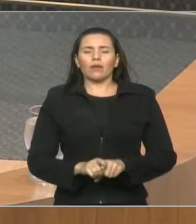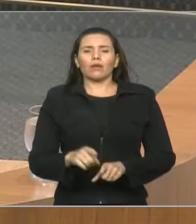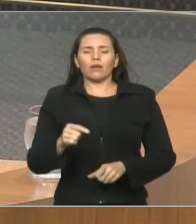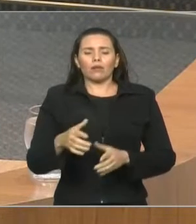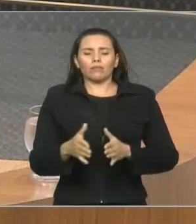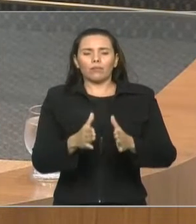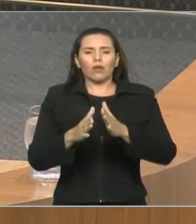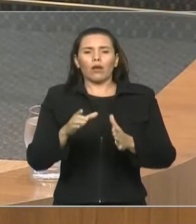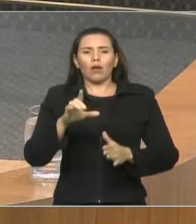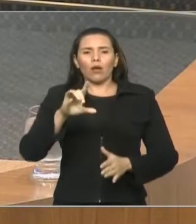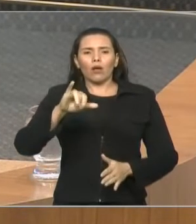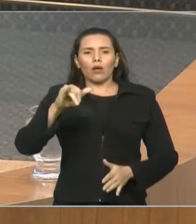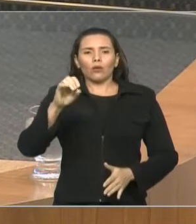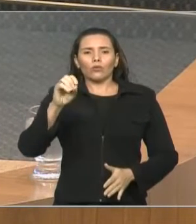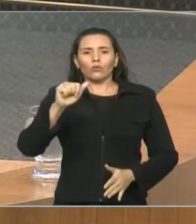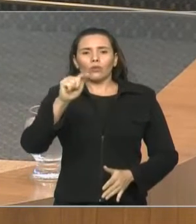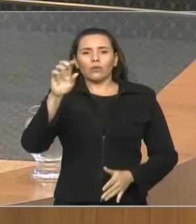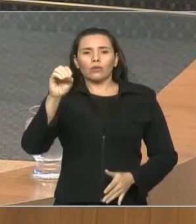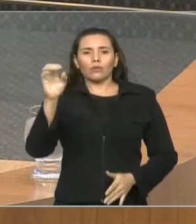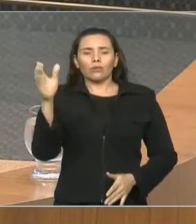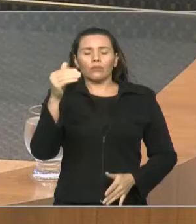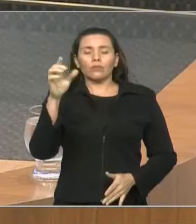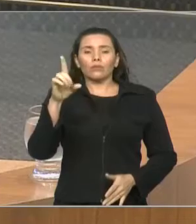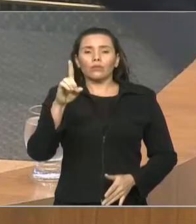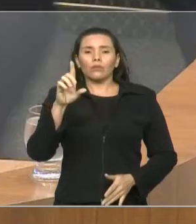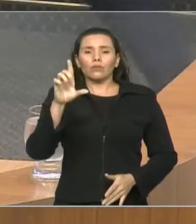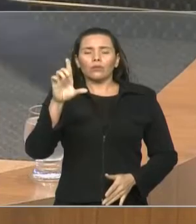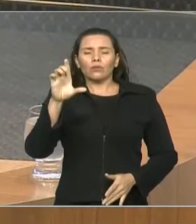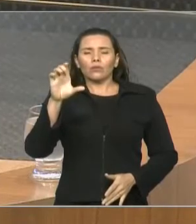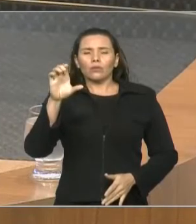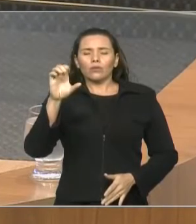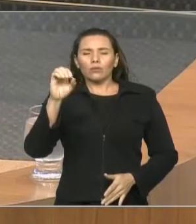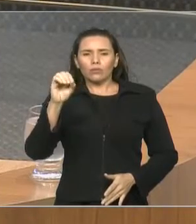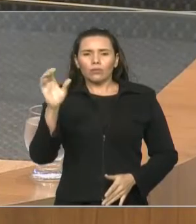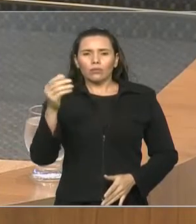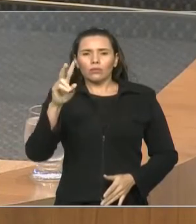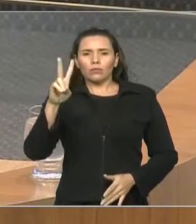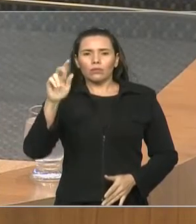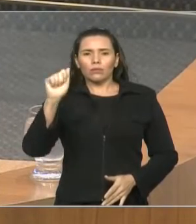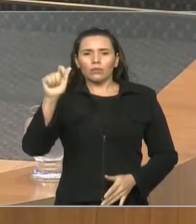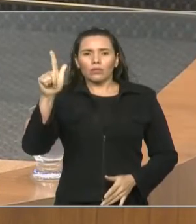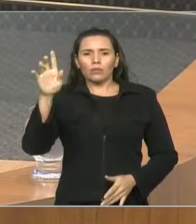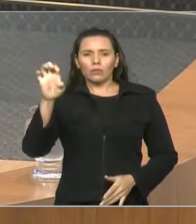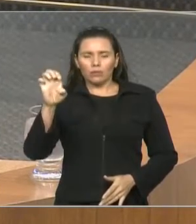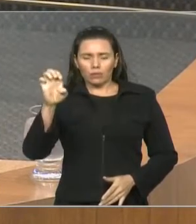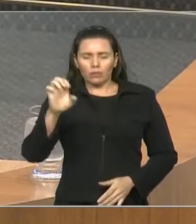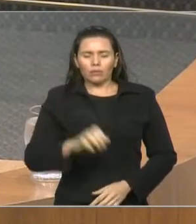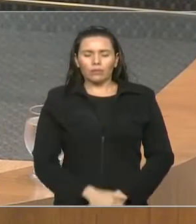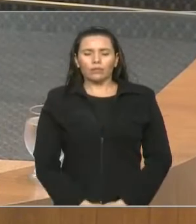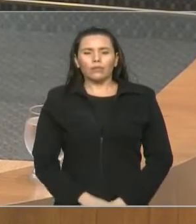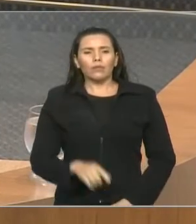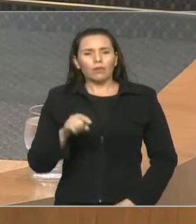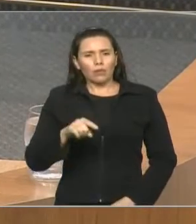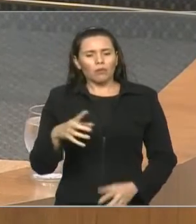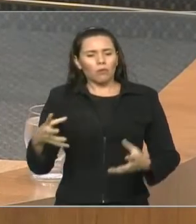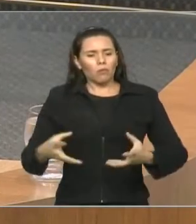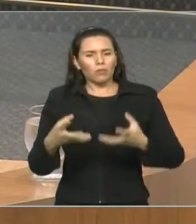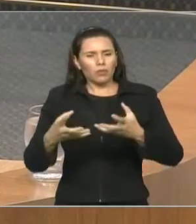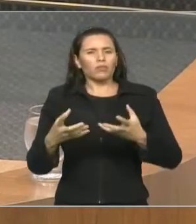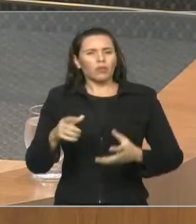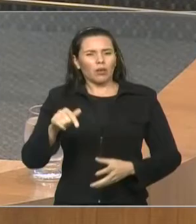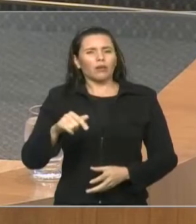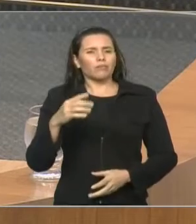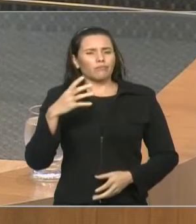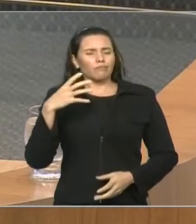foi uma forma de homenagear o nosso maranhense do século, e nós precisamos também, o mais rápido possível, a pedido daquela população,